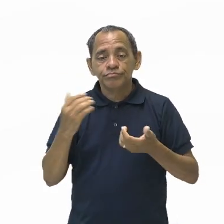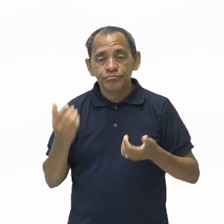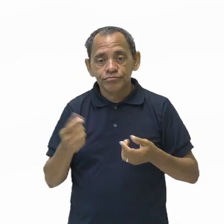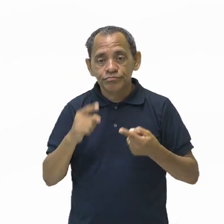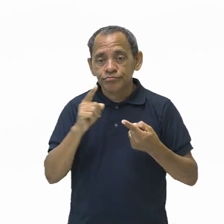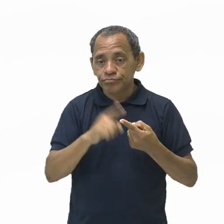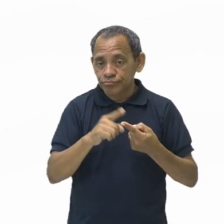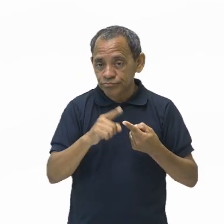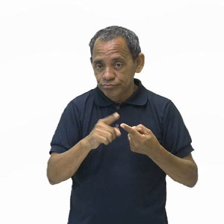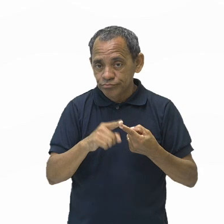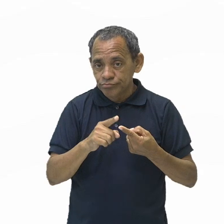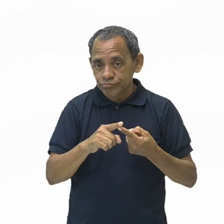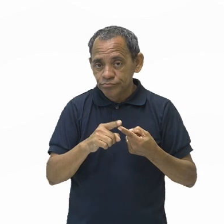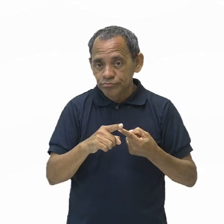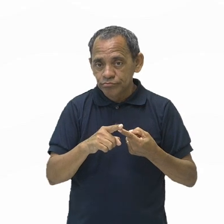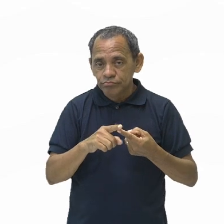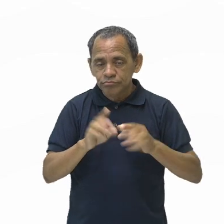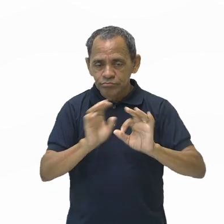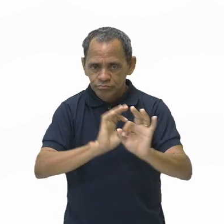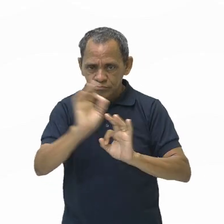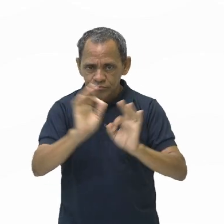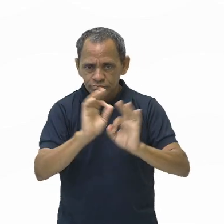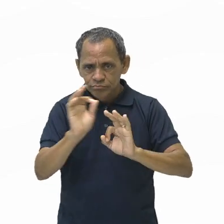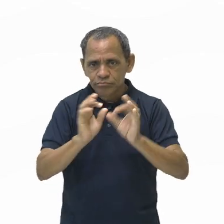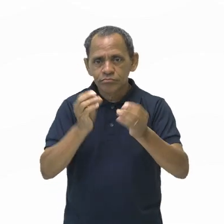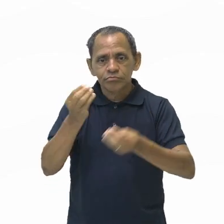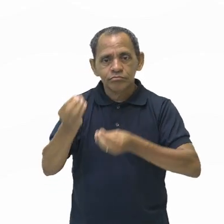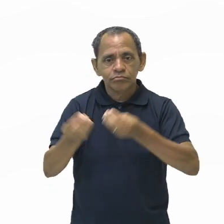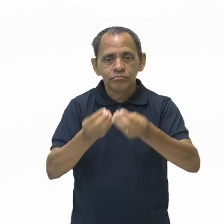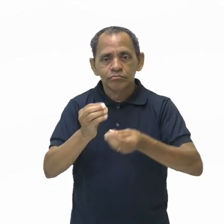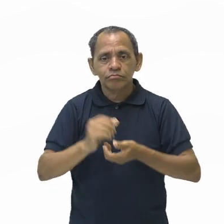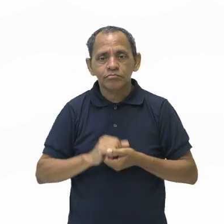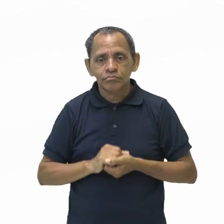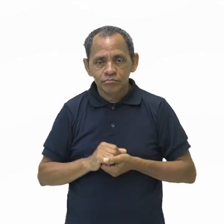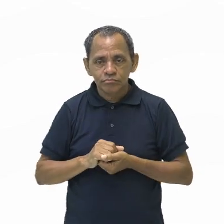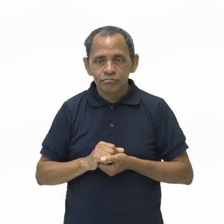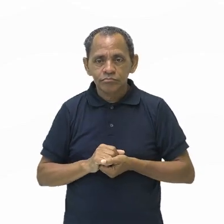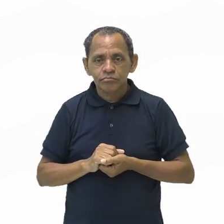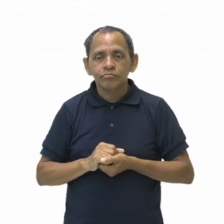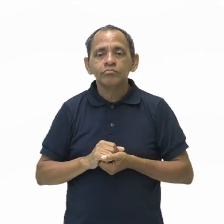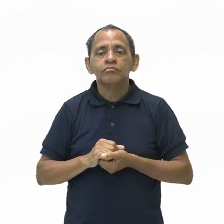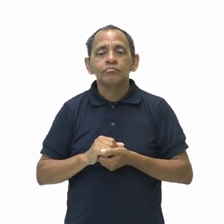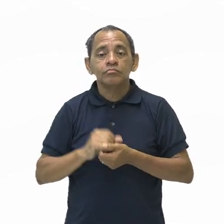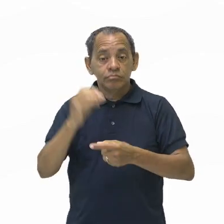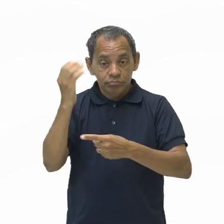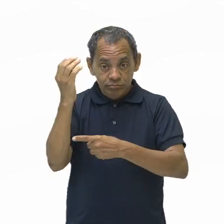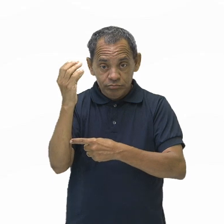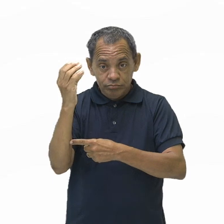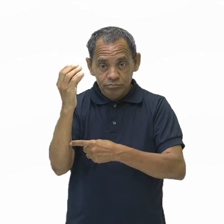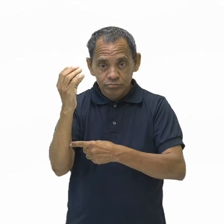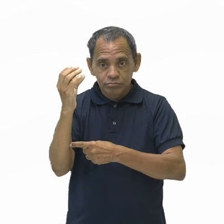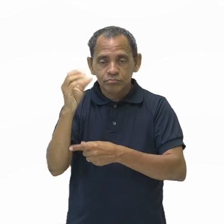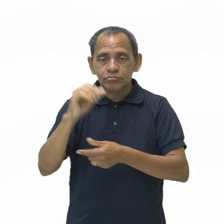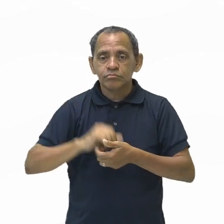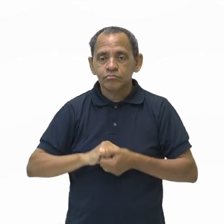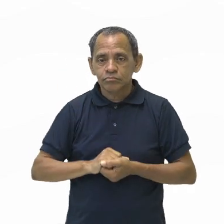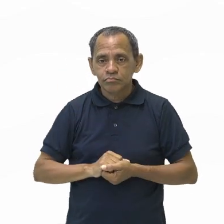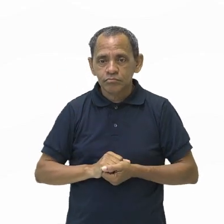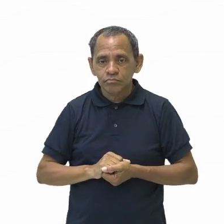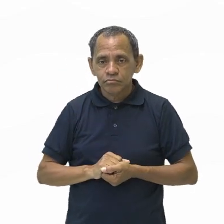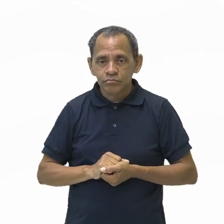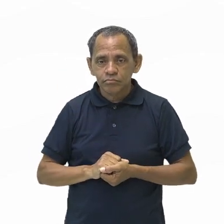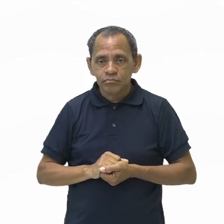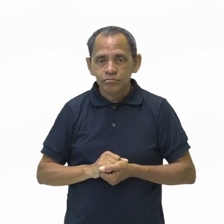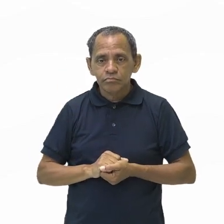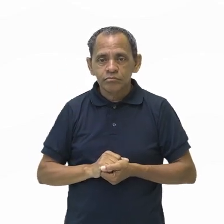as cadeias carbônicas, elas estão organizadas da seguinte maneira. O carbono, ele é tetravalente,